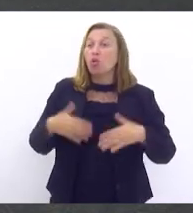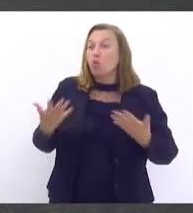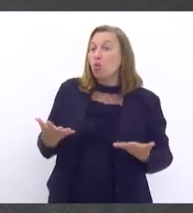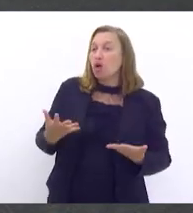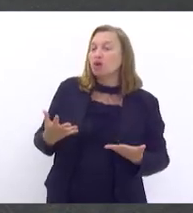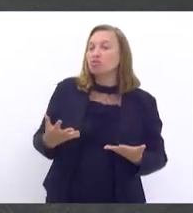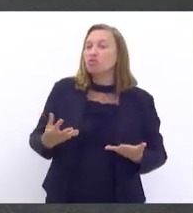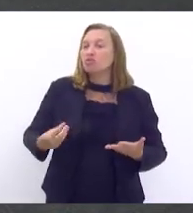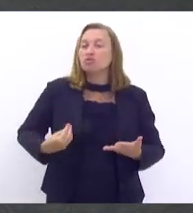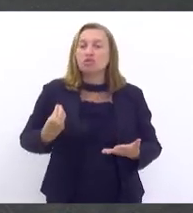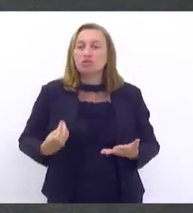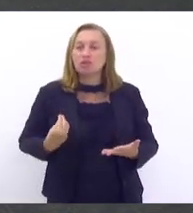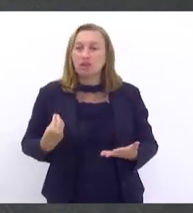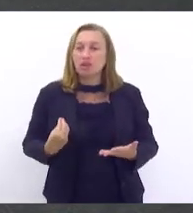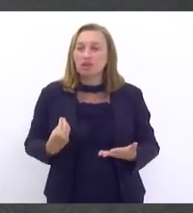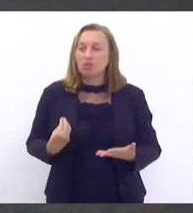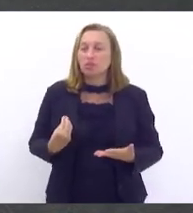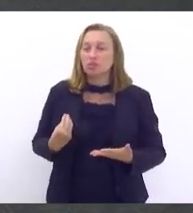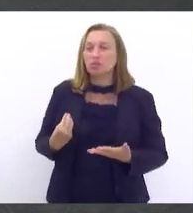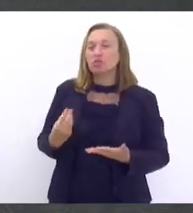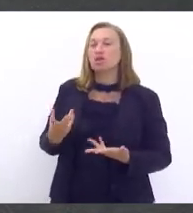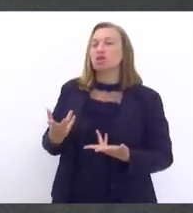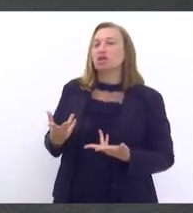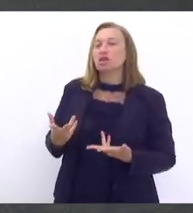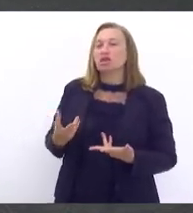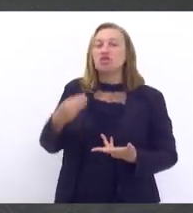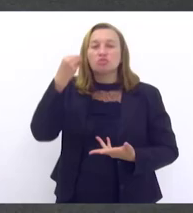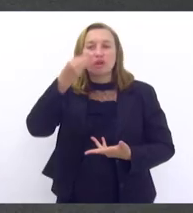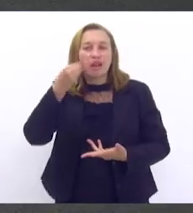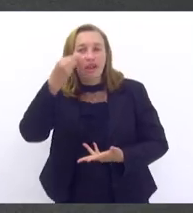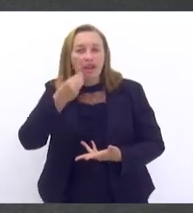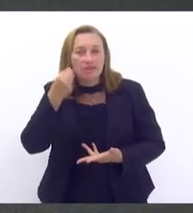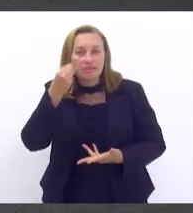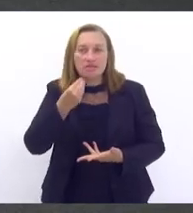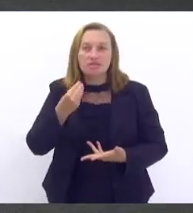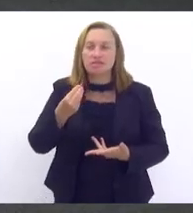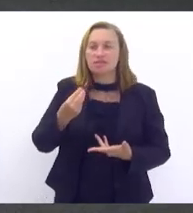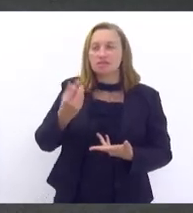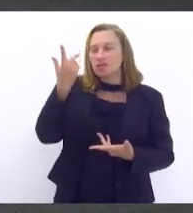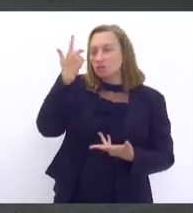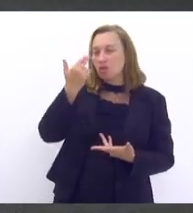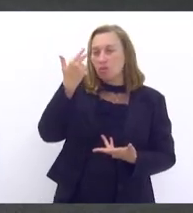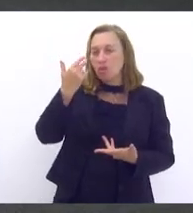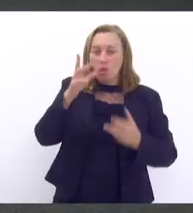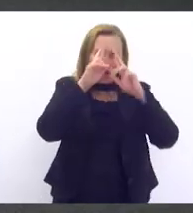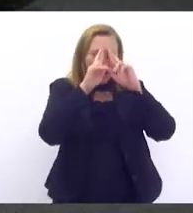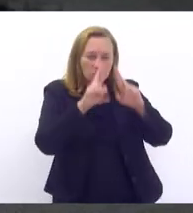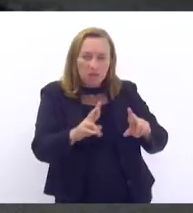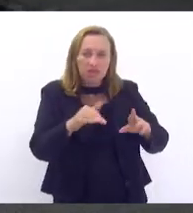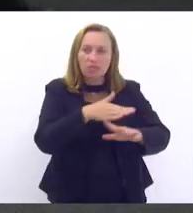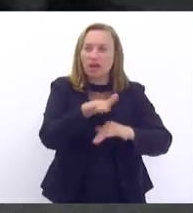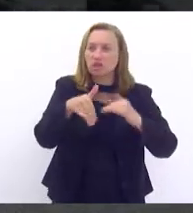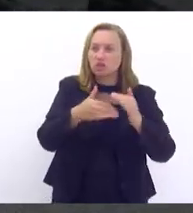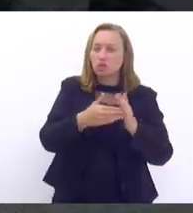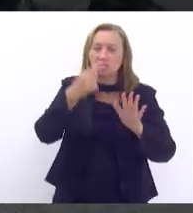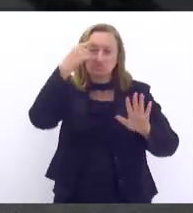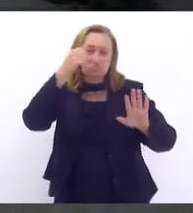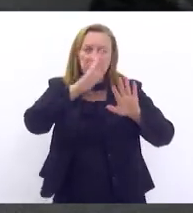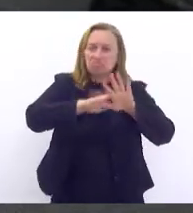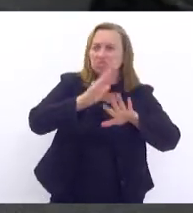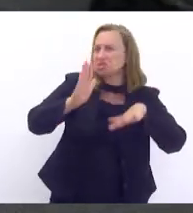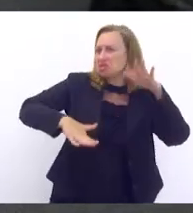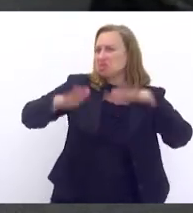o contraditório de forma civilizada, quando nós respeitamos a mesa diretora, o regimento, quando